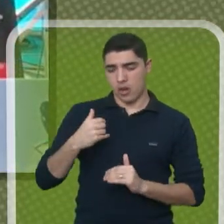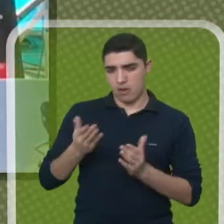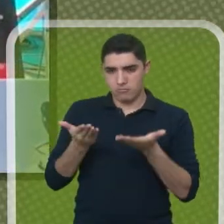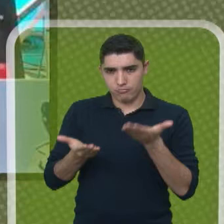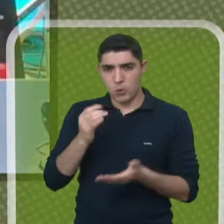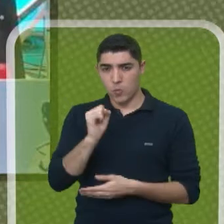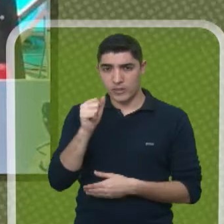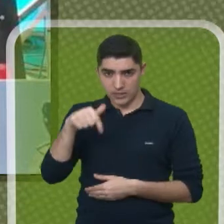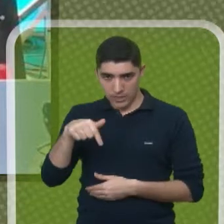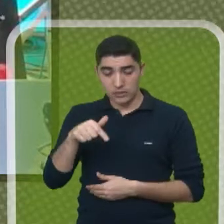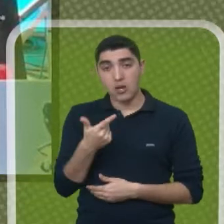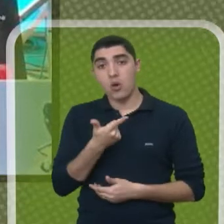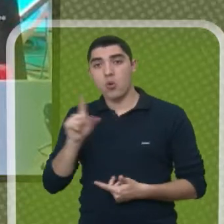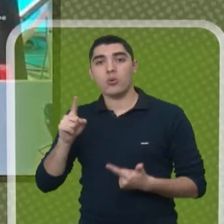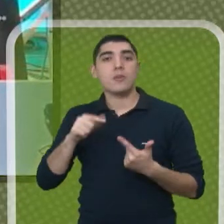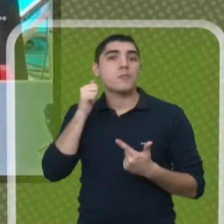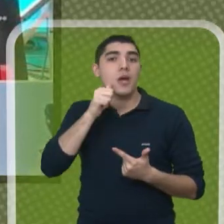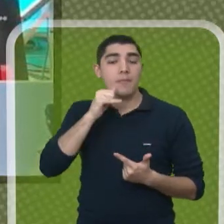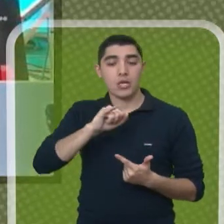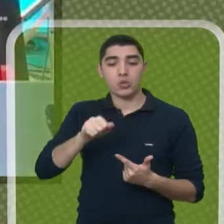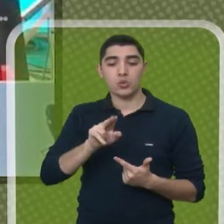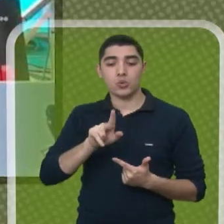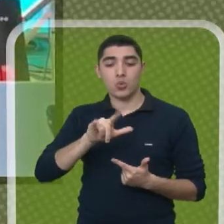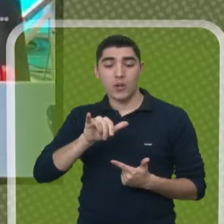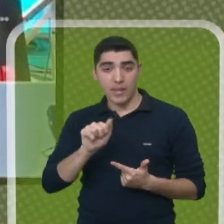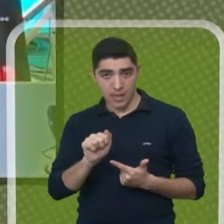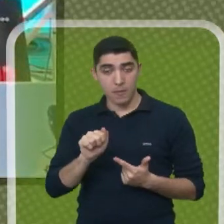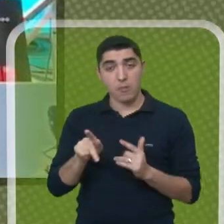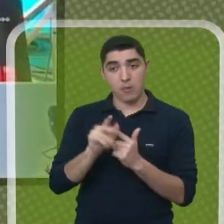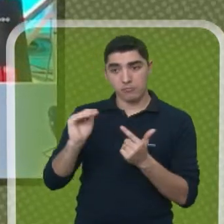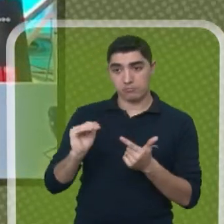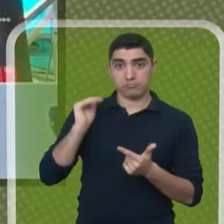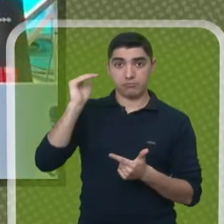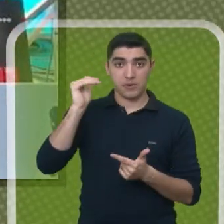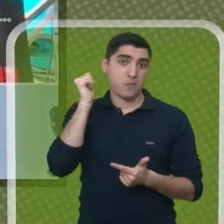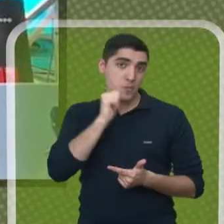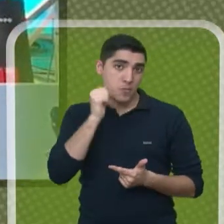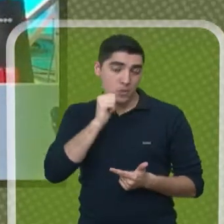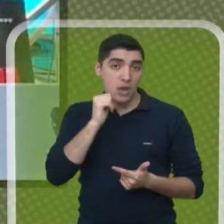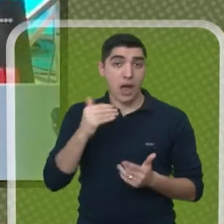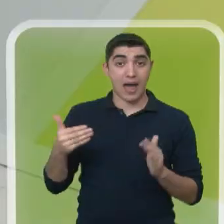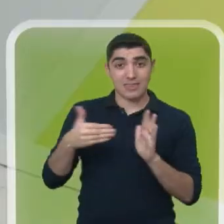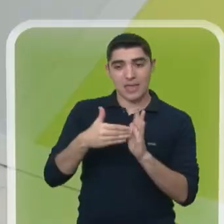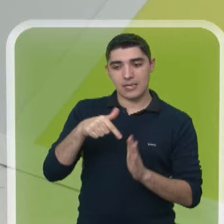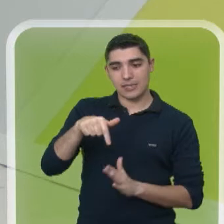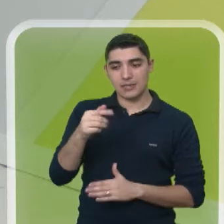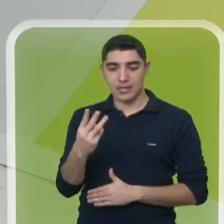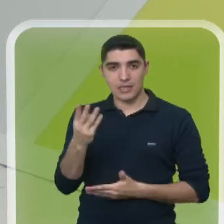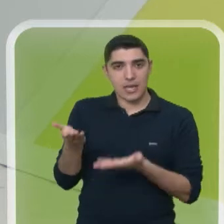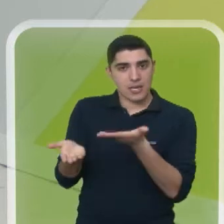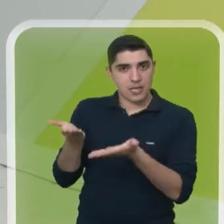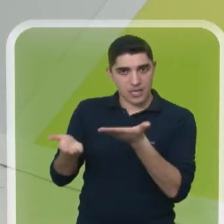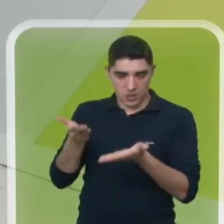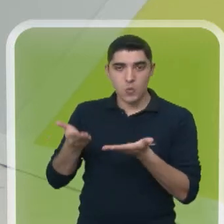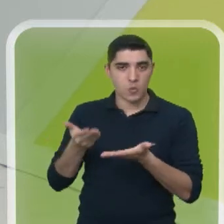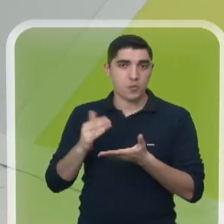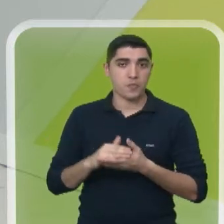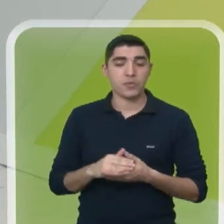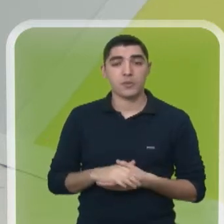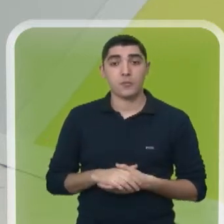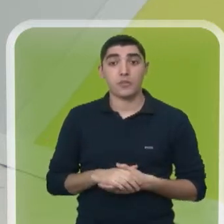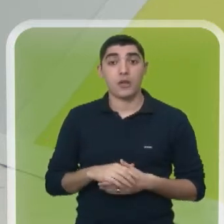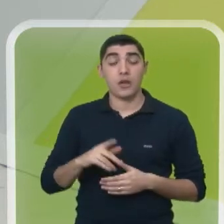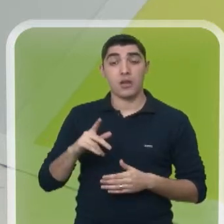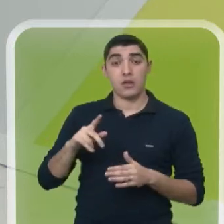destaque nessa modalidade foi Júlia Herculano, prata na categoria adulto feminino até 73 quilos na modalidade Ponsai. Os